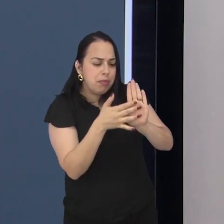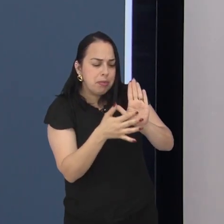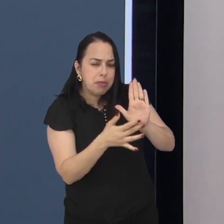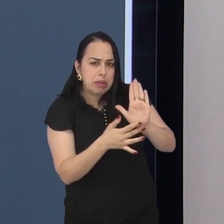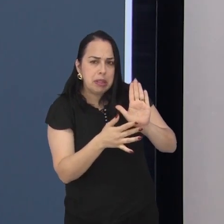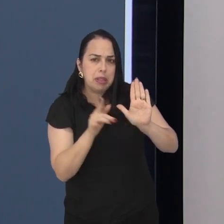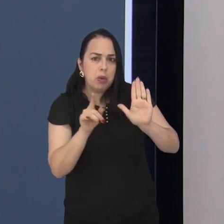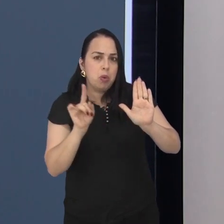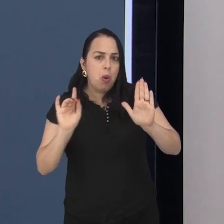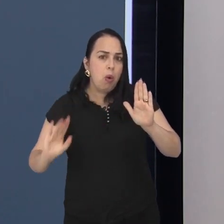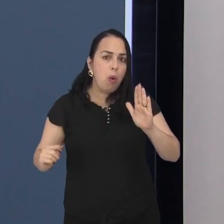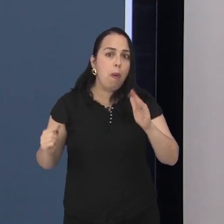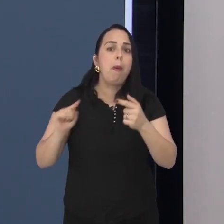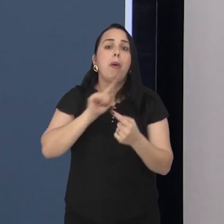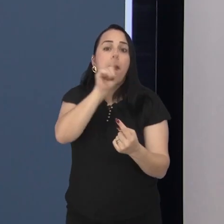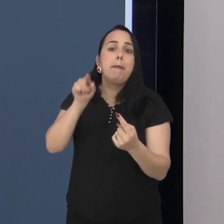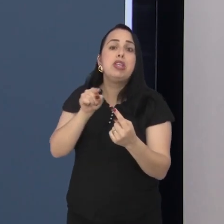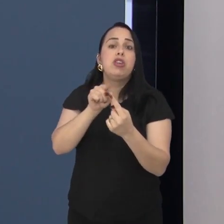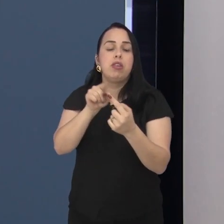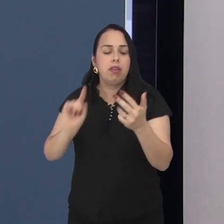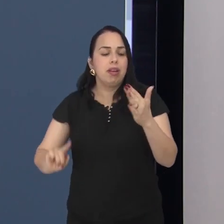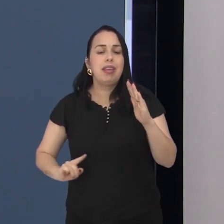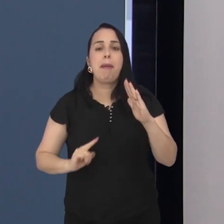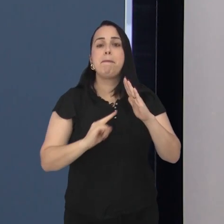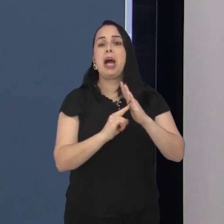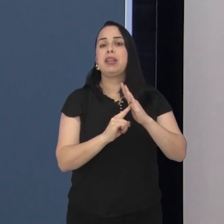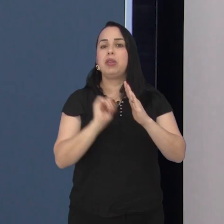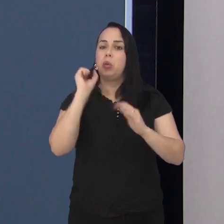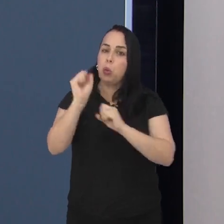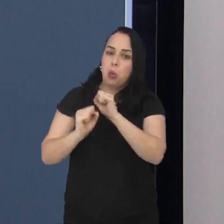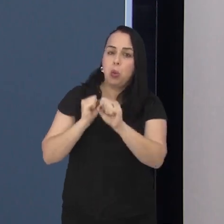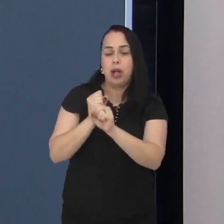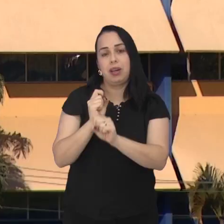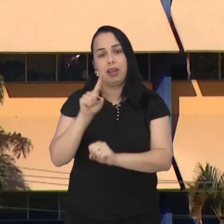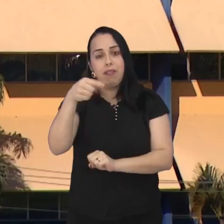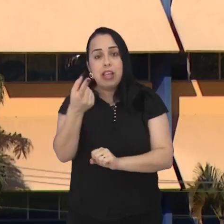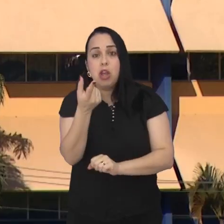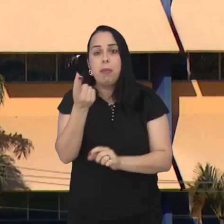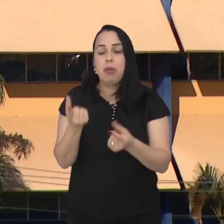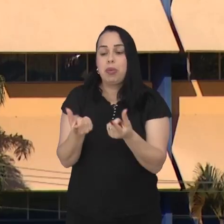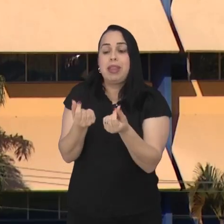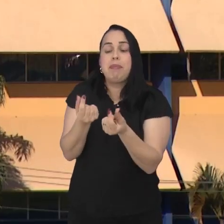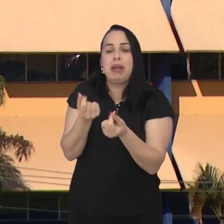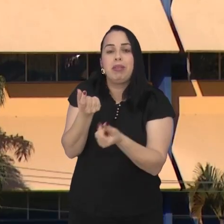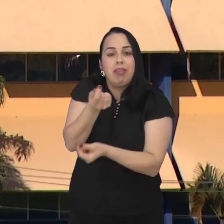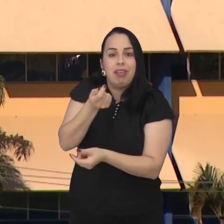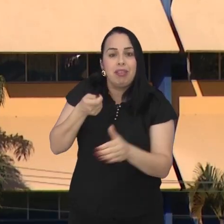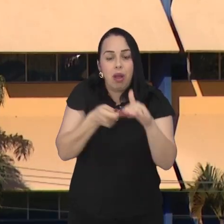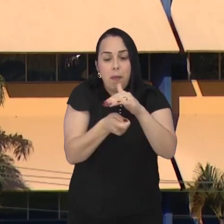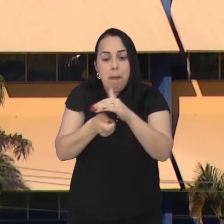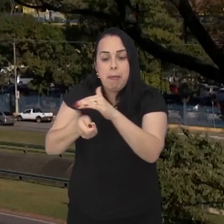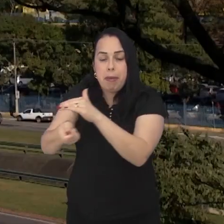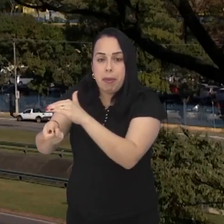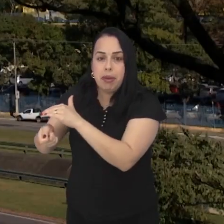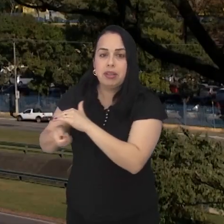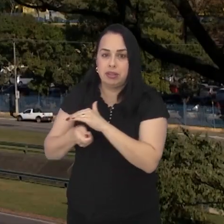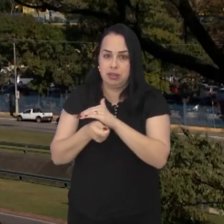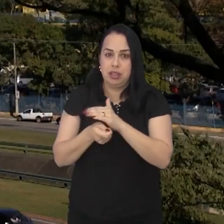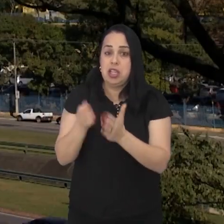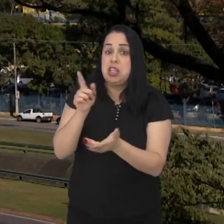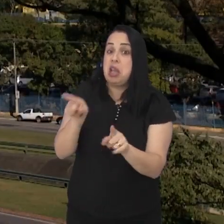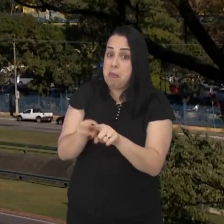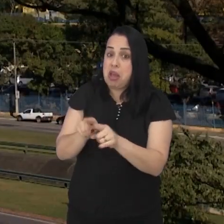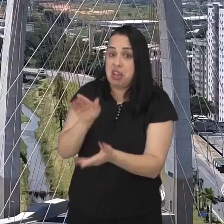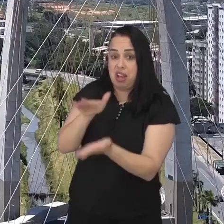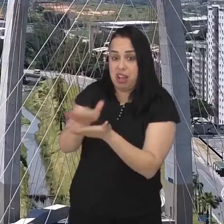estão apontadas as metas e prioridades que irão nortear as ações financeiras da Prefeitura no próximo ano, como investimentos